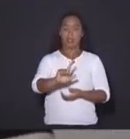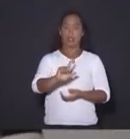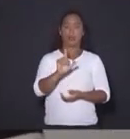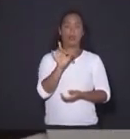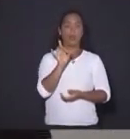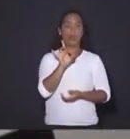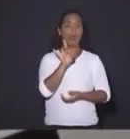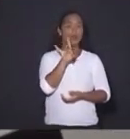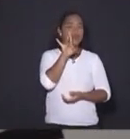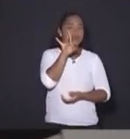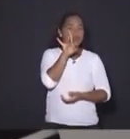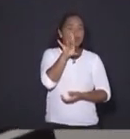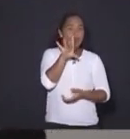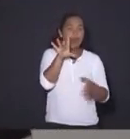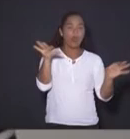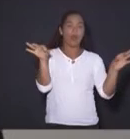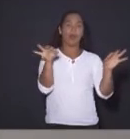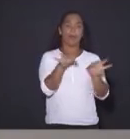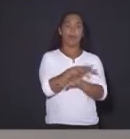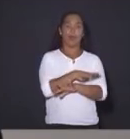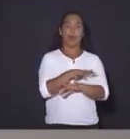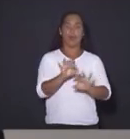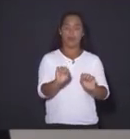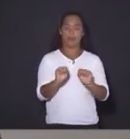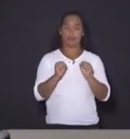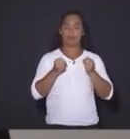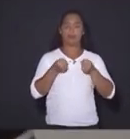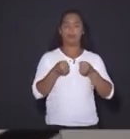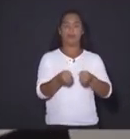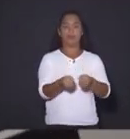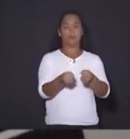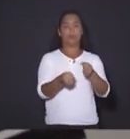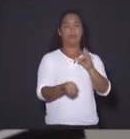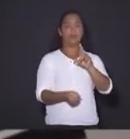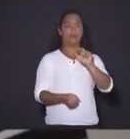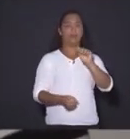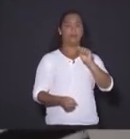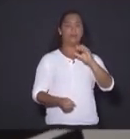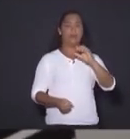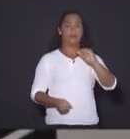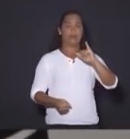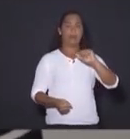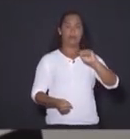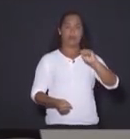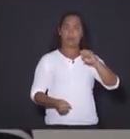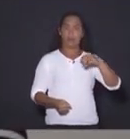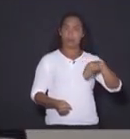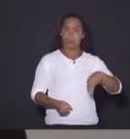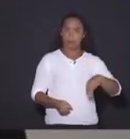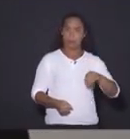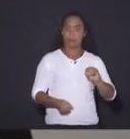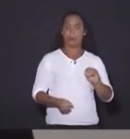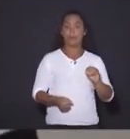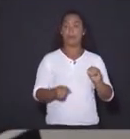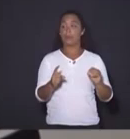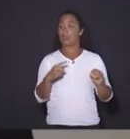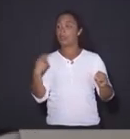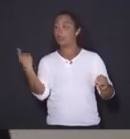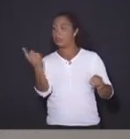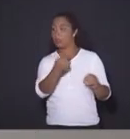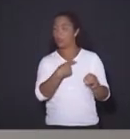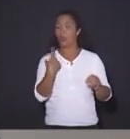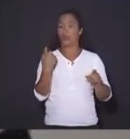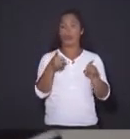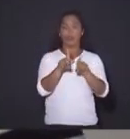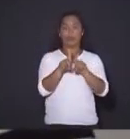suficiente para superar esse racismo perverso que é que existe então pra nós e para as pessoas que lutam